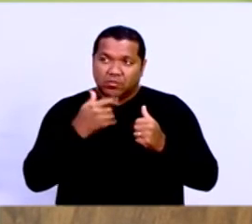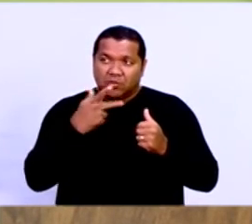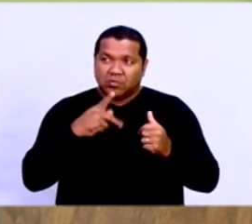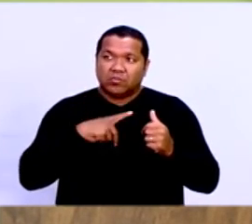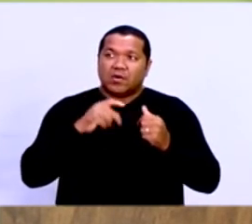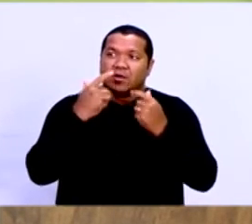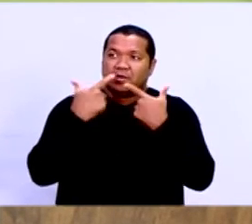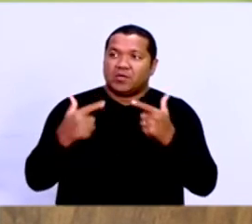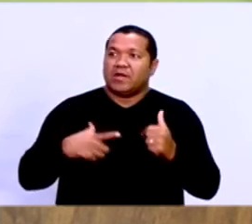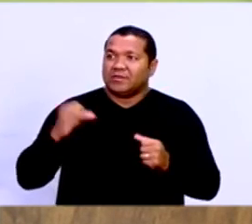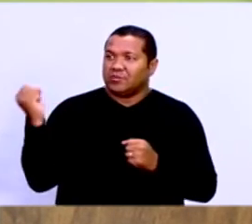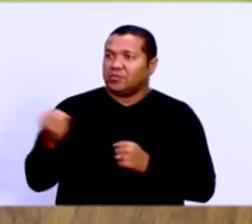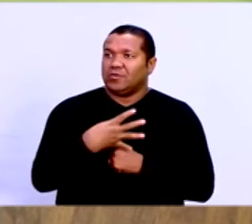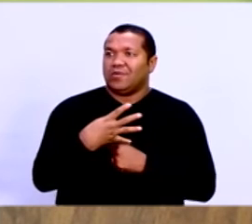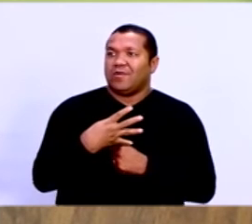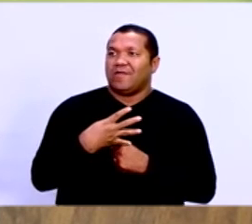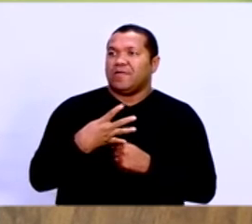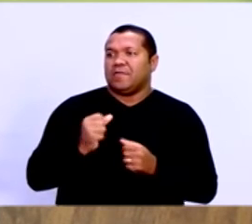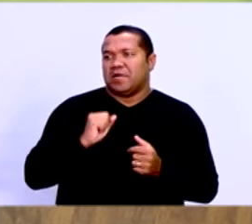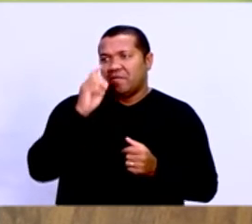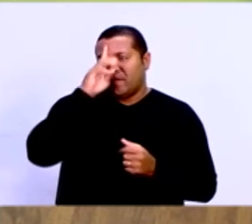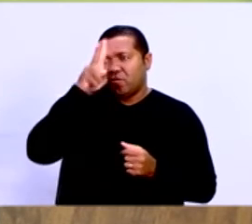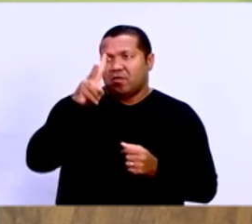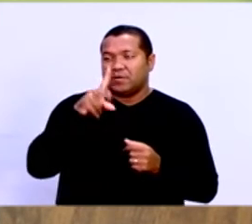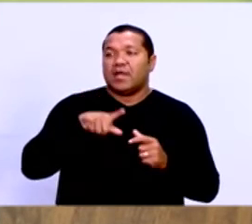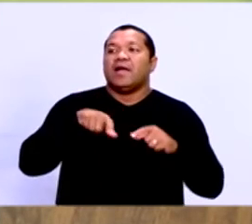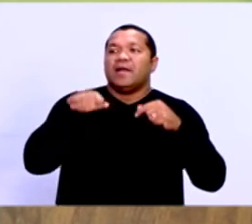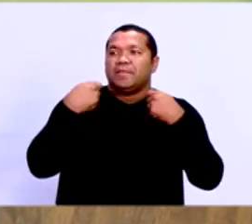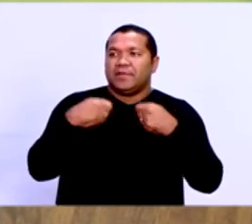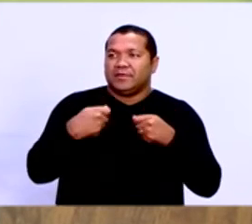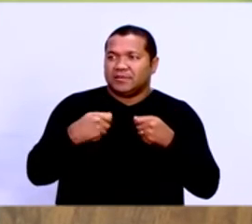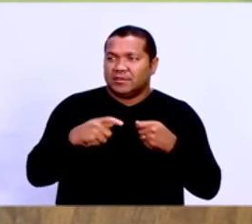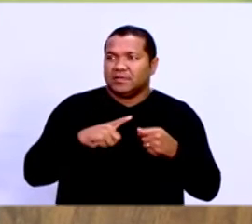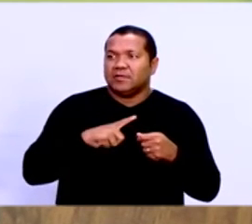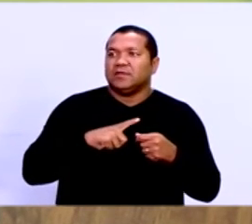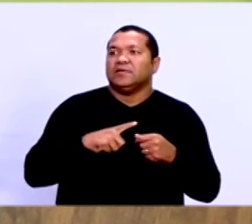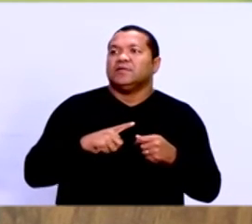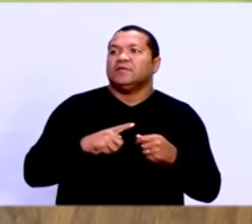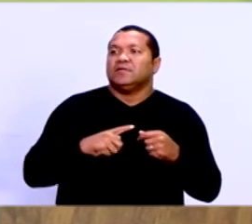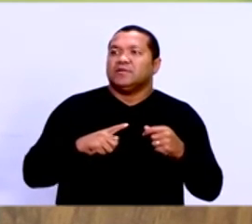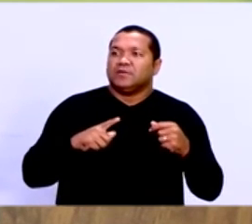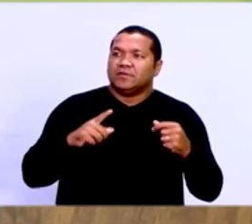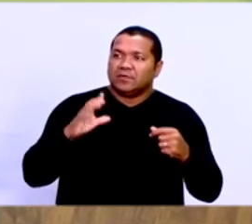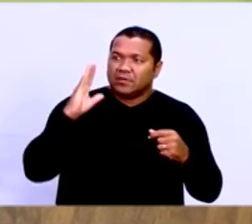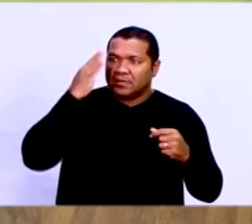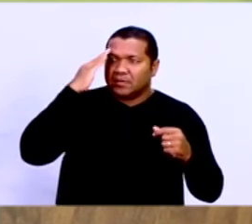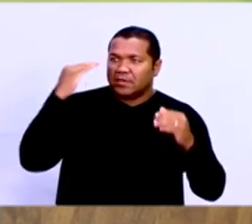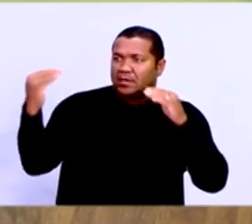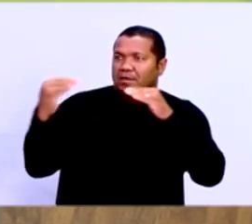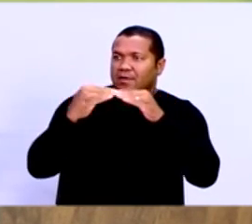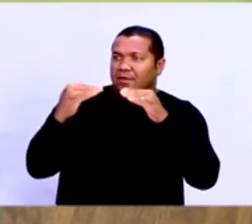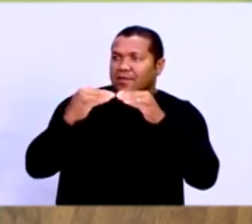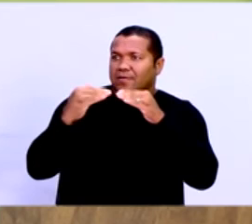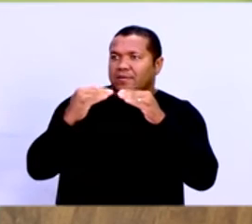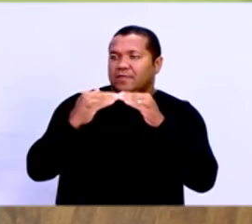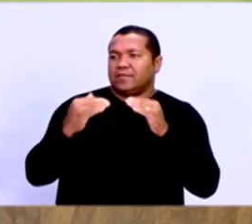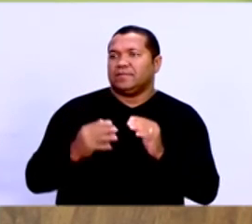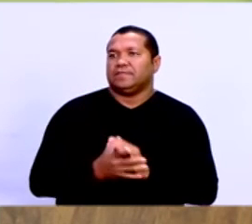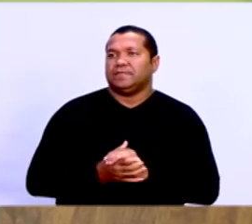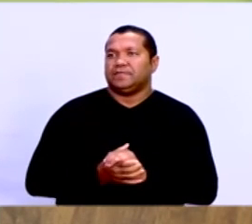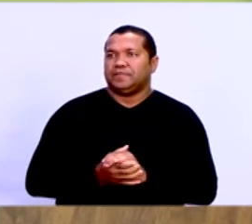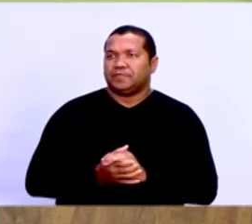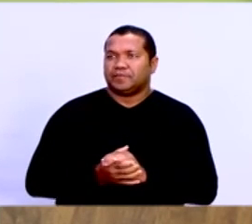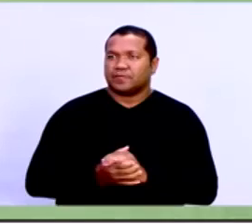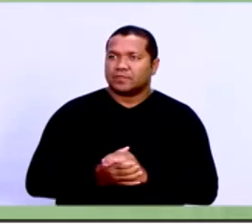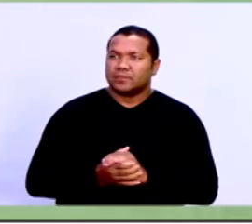moderna mas nem robusto então uma linguagem de férias na outra nesse sentido aí